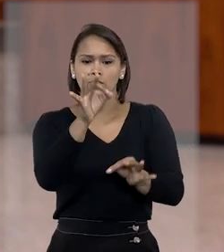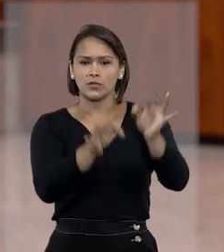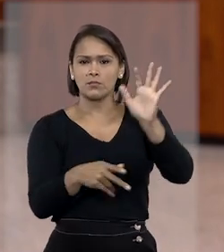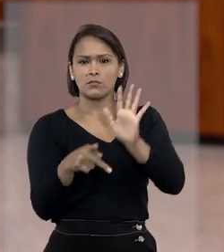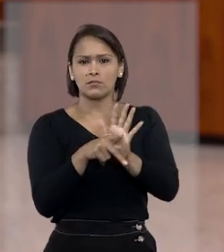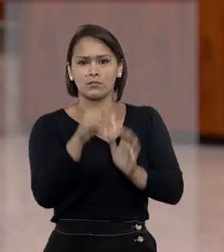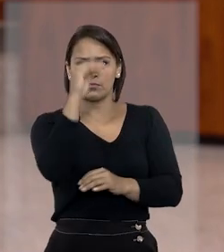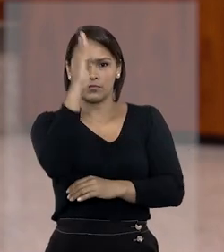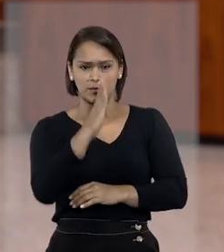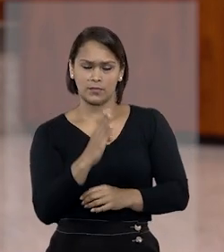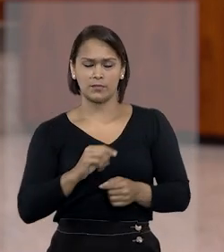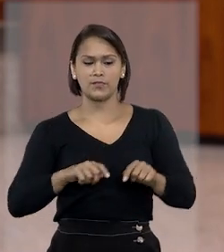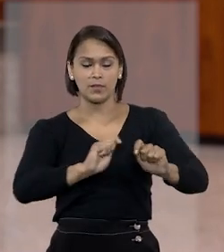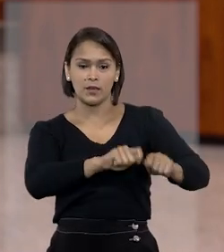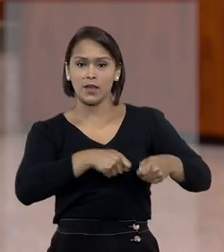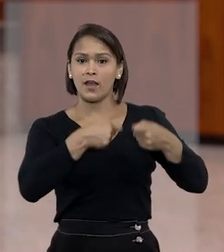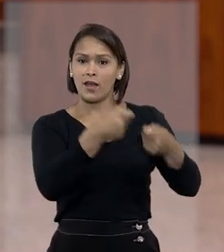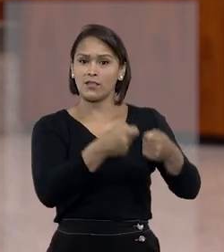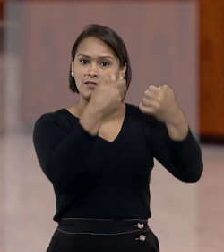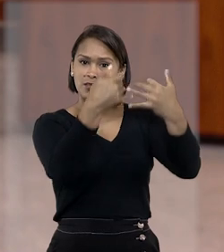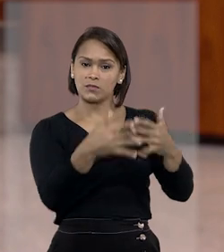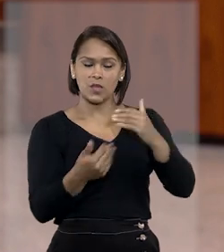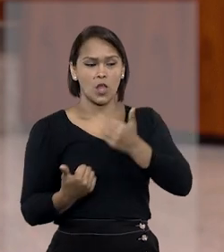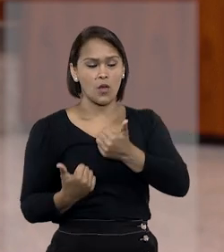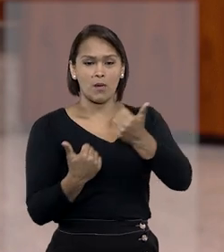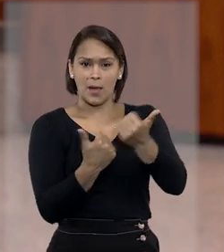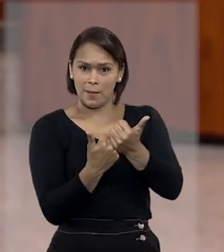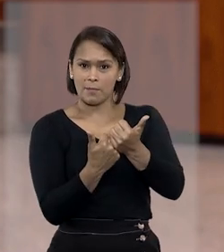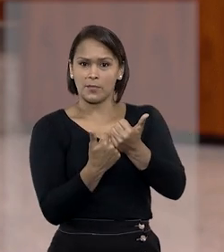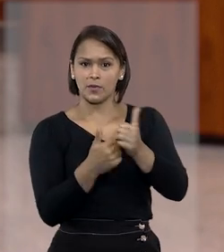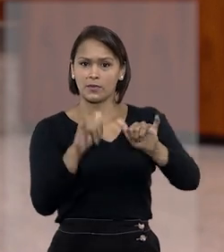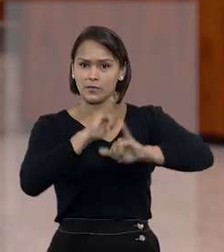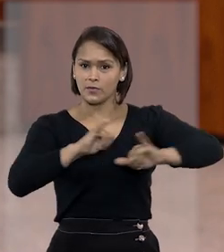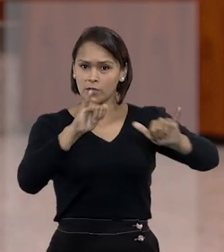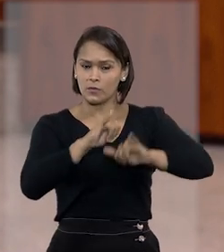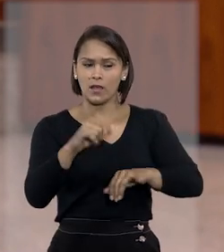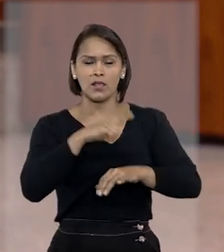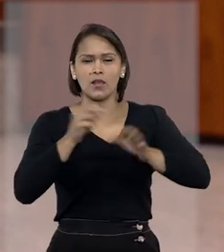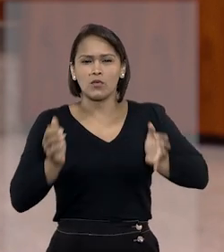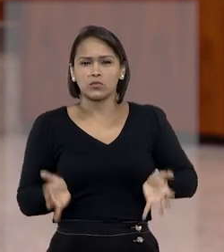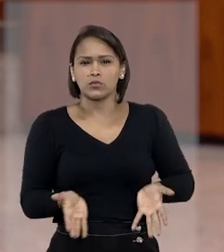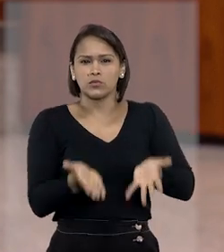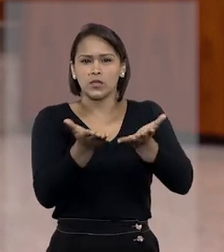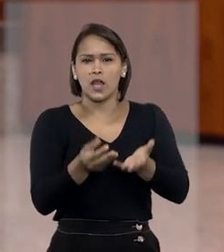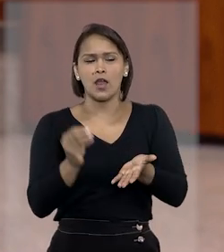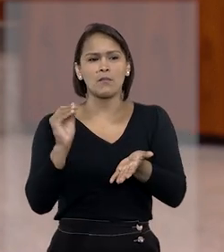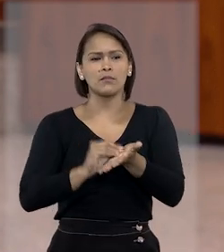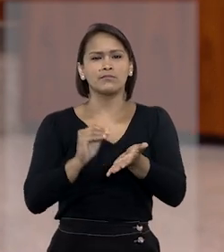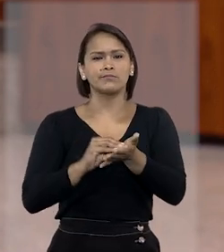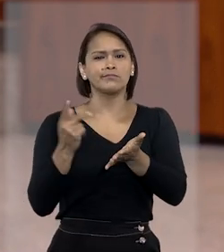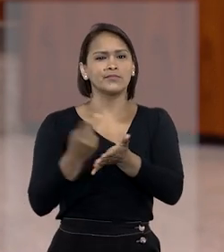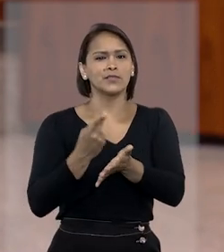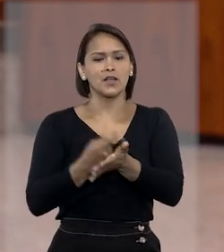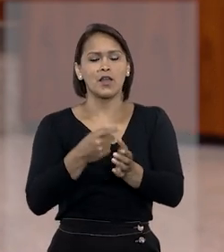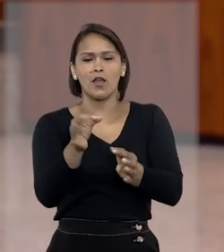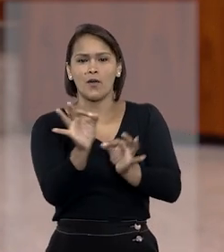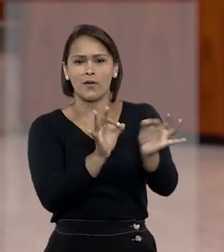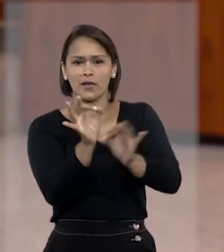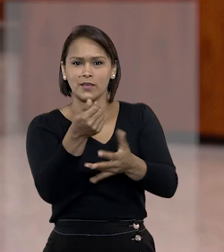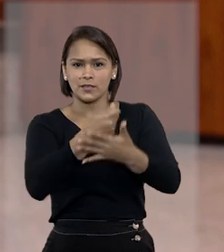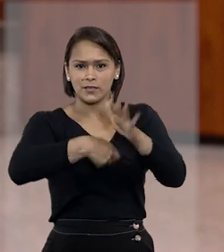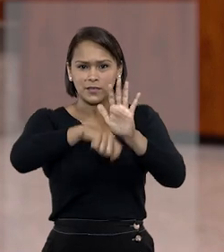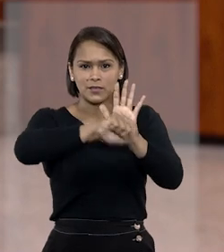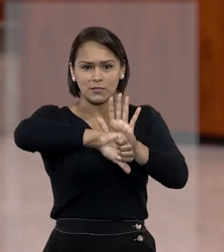no ordenamento a indico brasileiro para defesa a colaboração do Informante teria sido motivada por desacerto com a